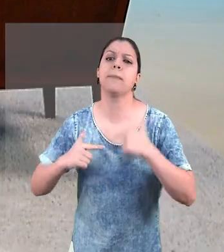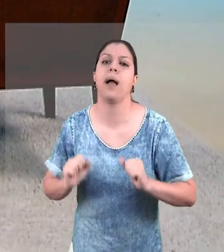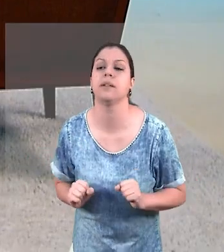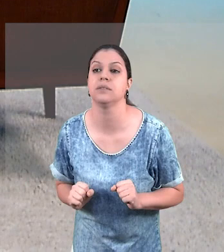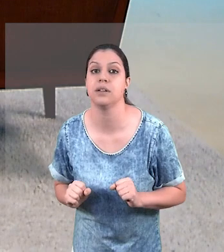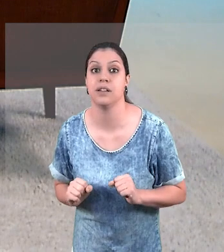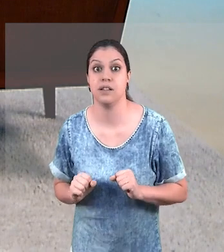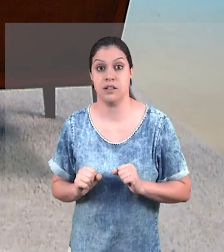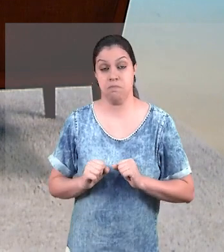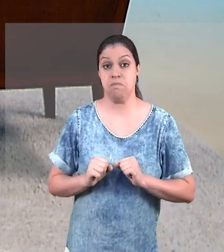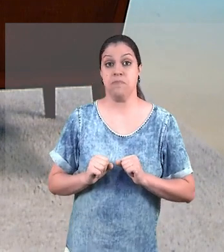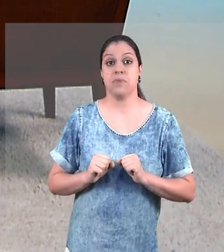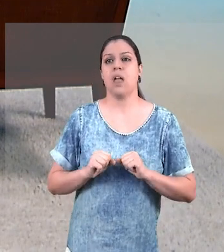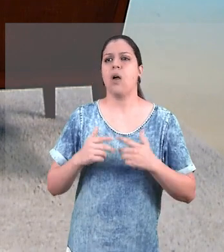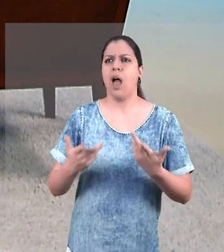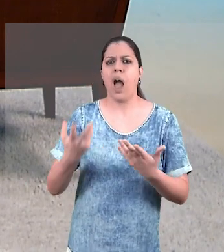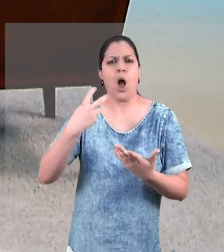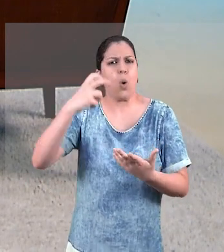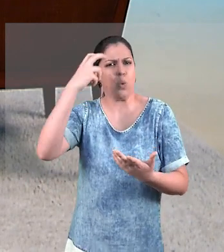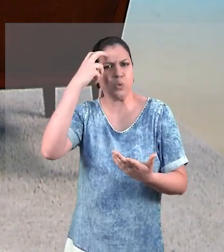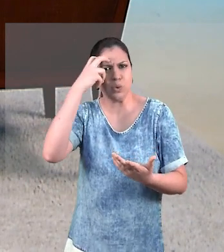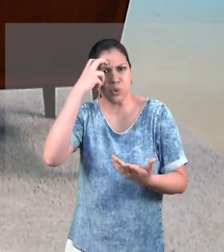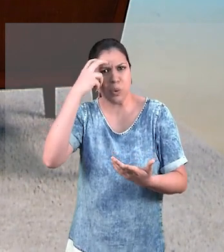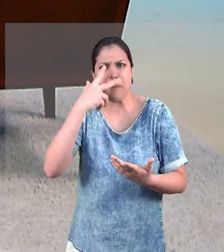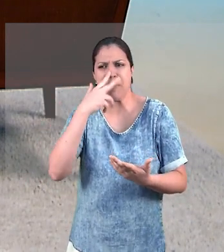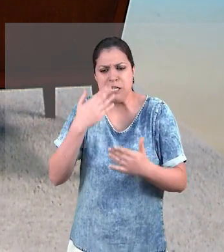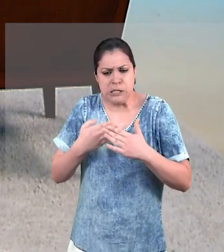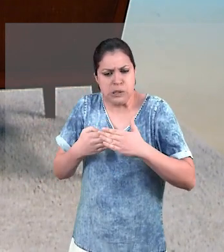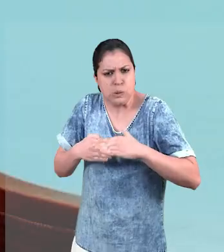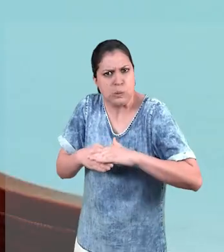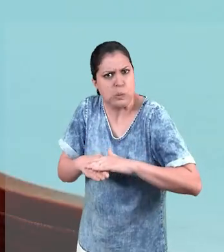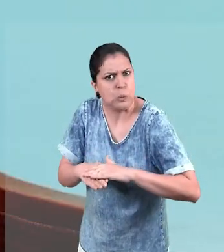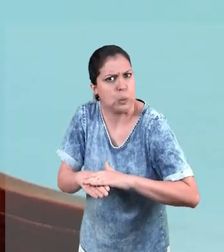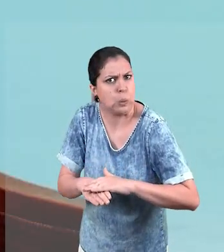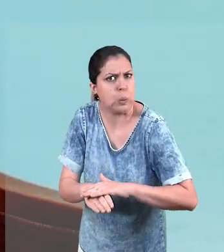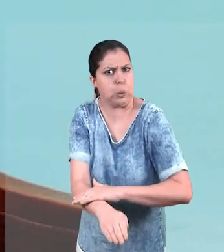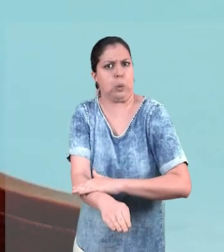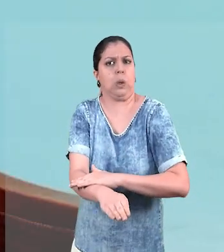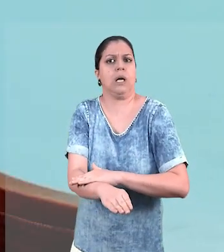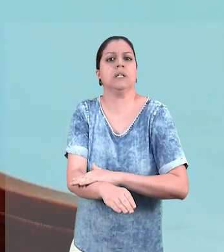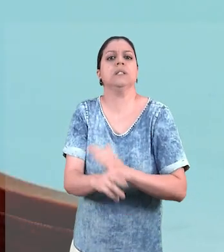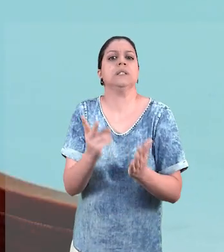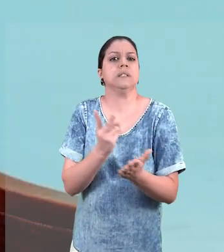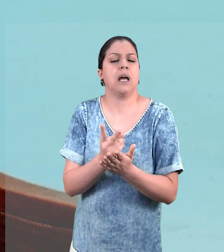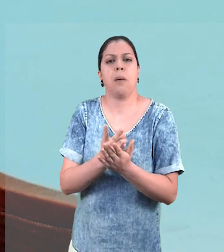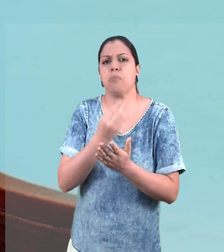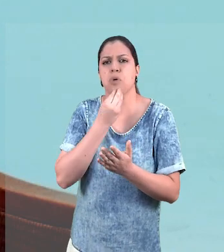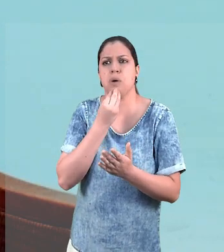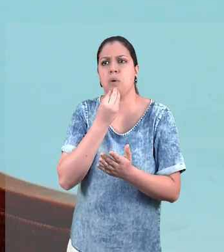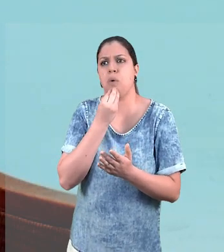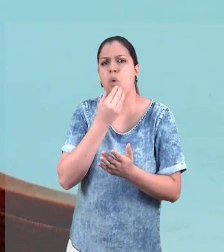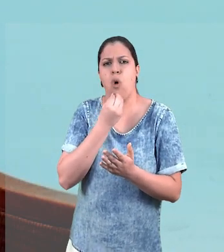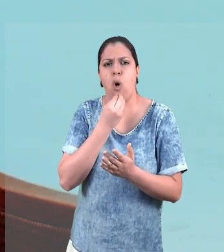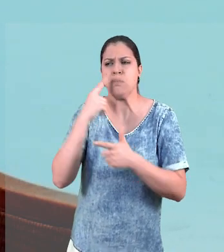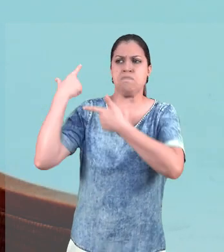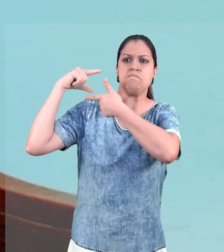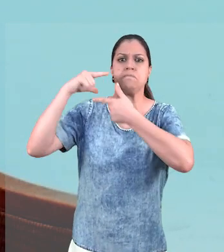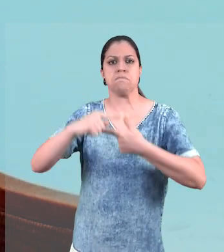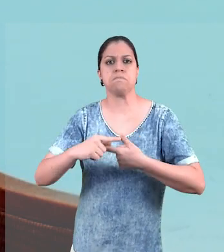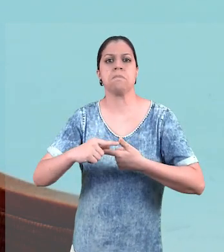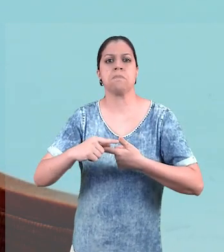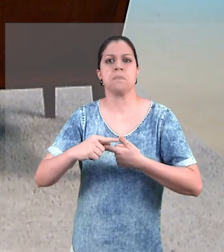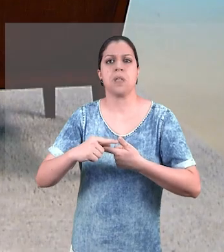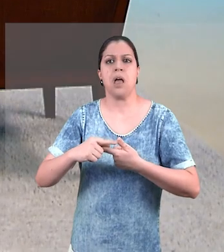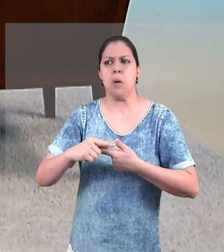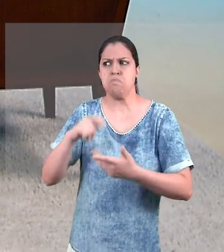trabalhar. Exato. E a cultura, né, tá muito assim arraigada, né, de indícios patriarcais, e que nem sempre